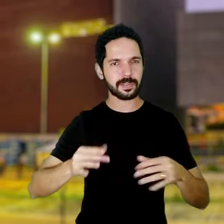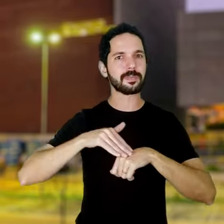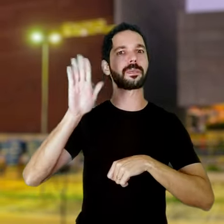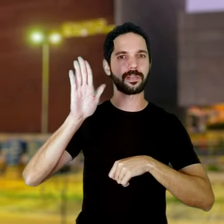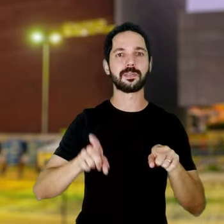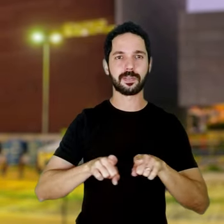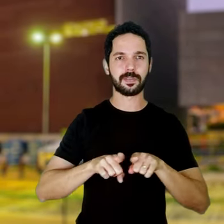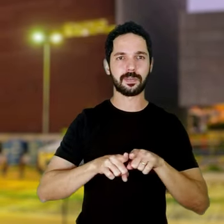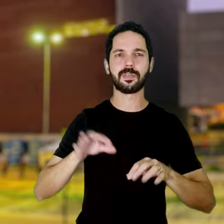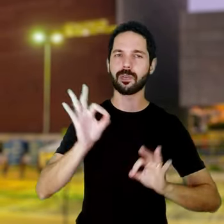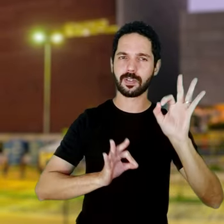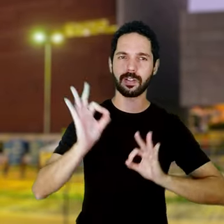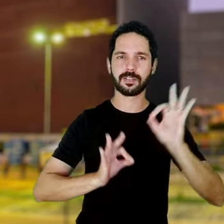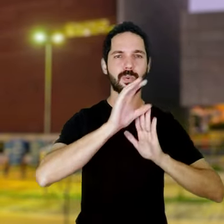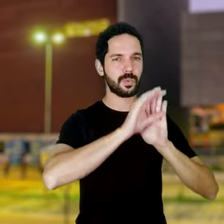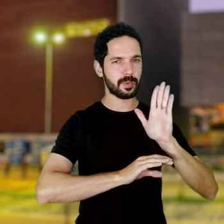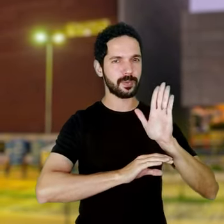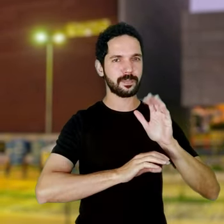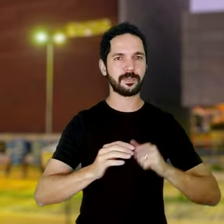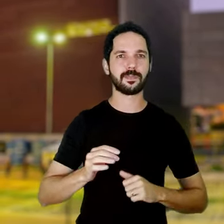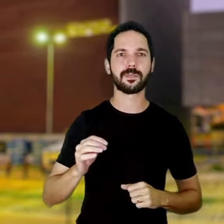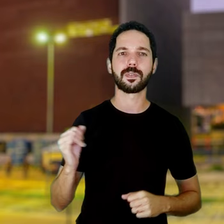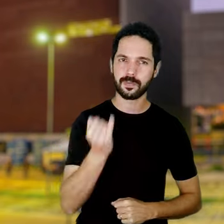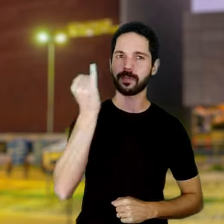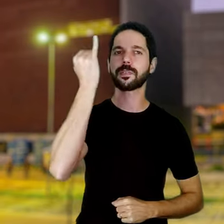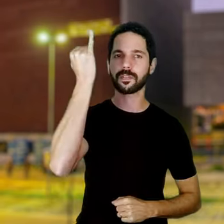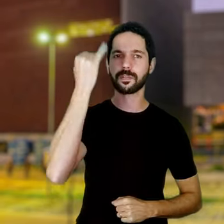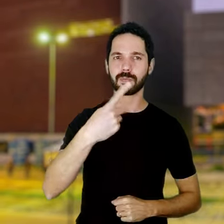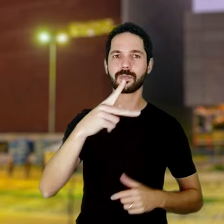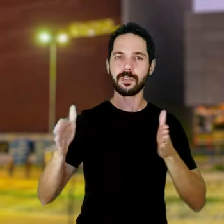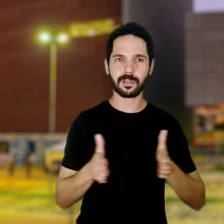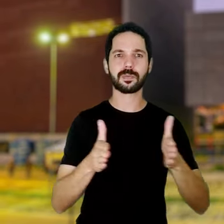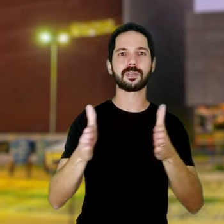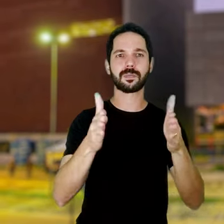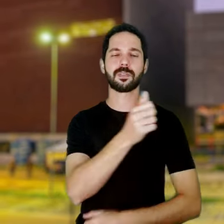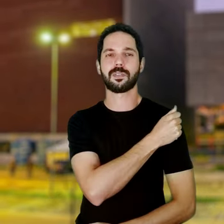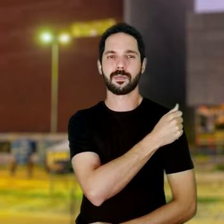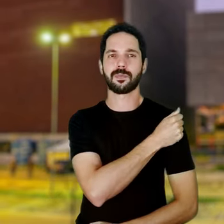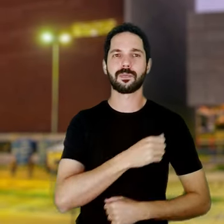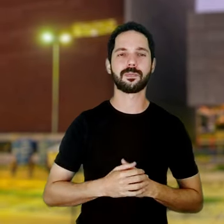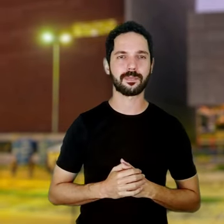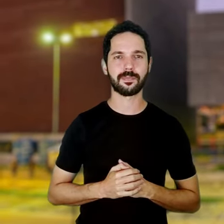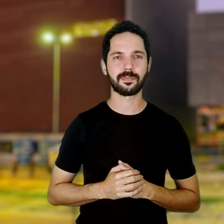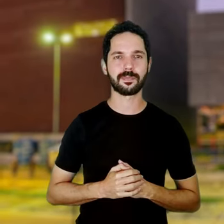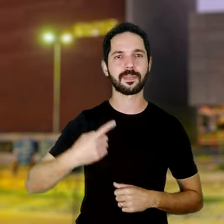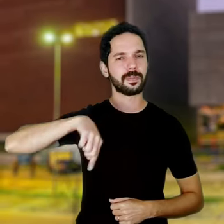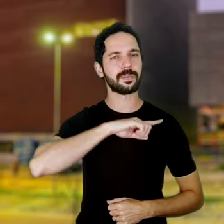detalhe, mas também a organização curricular, que será muito importante na sua trajetória como